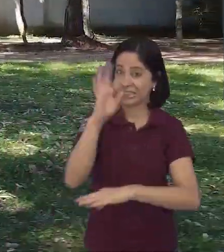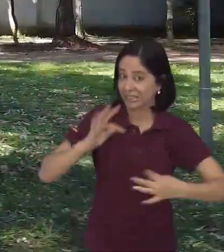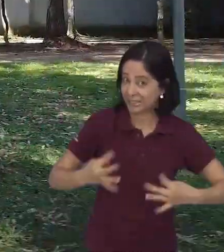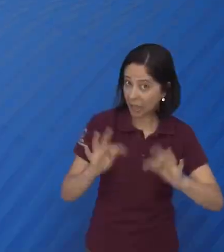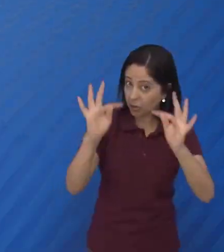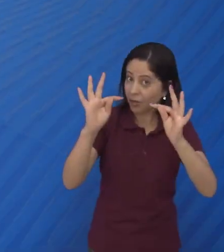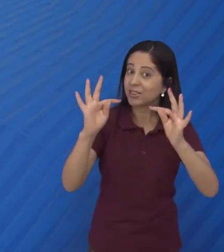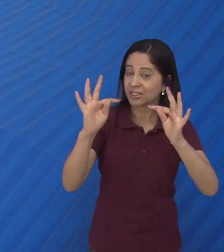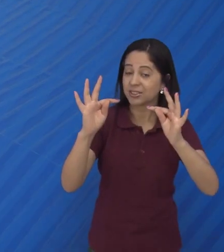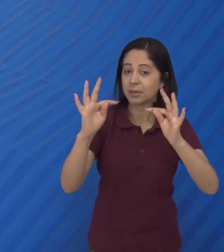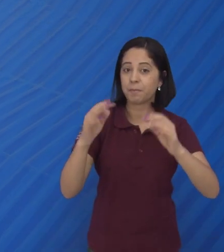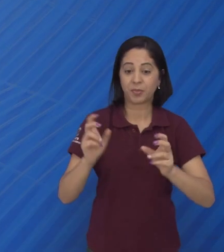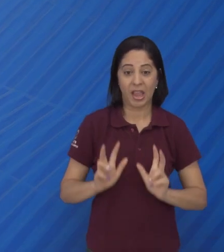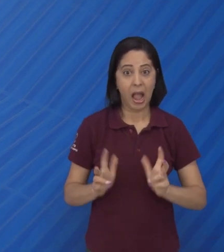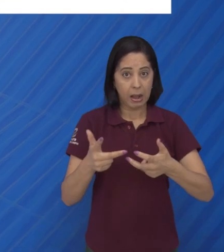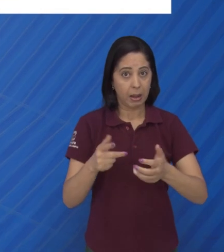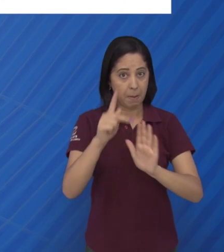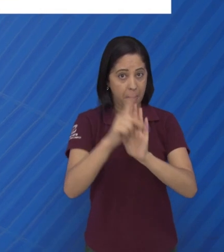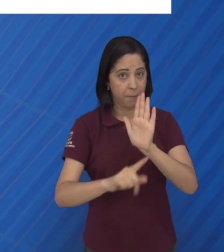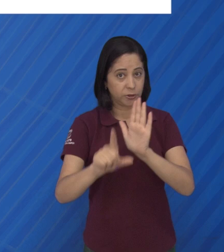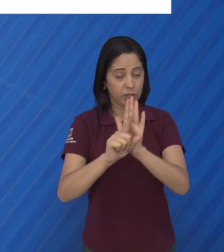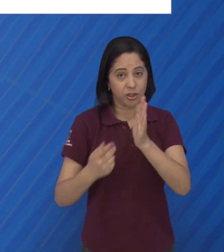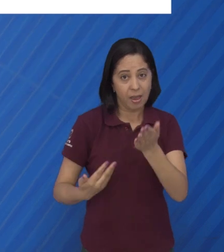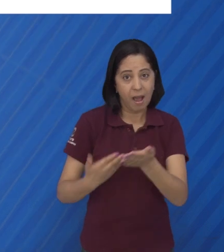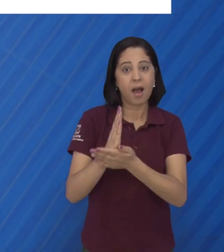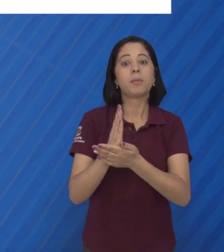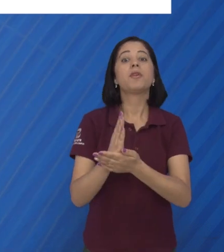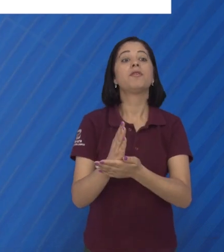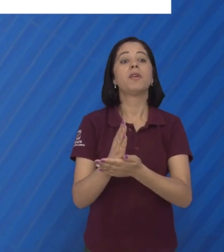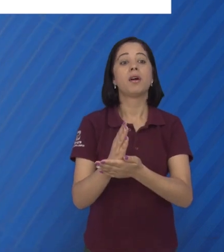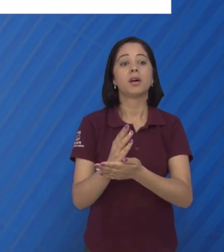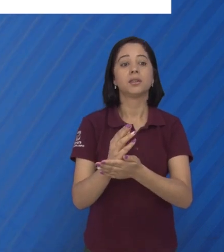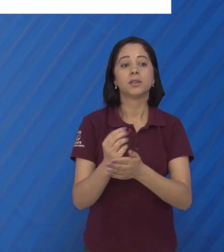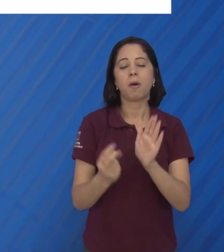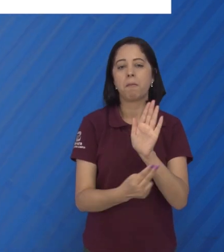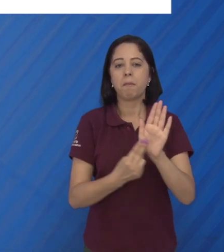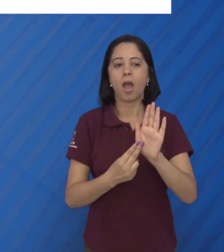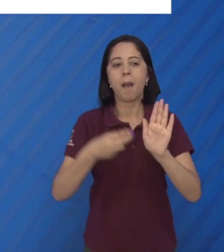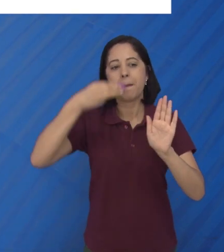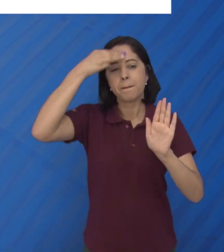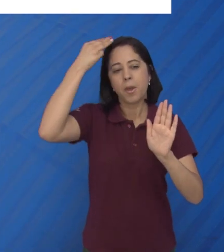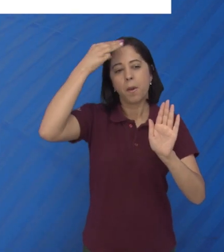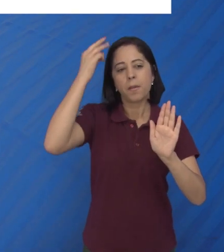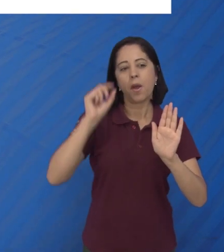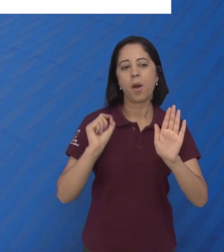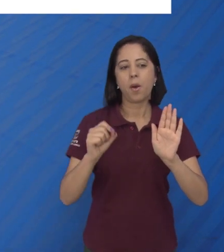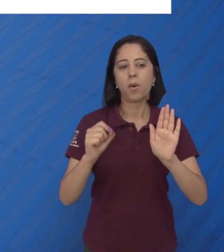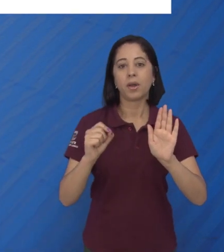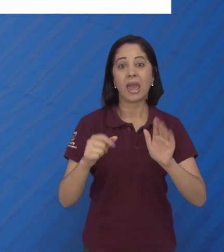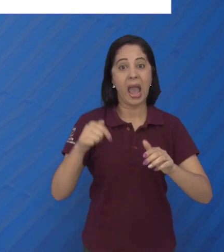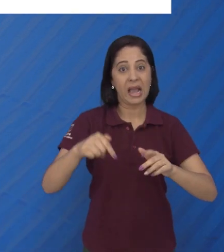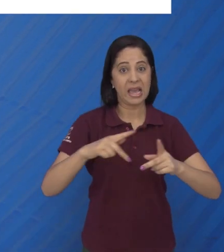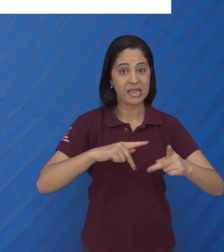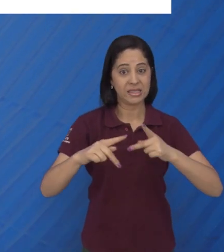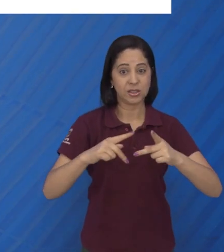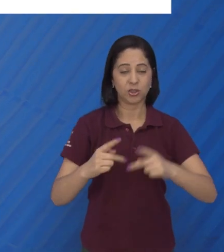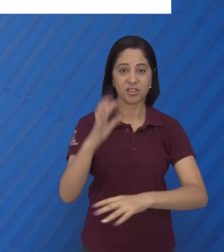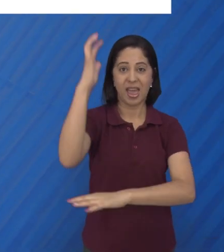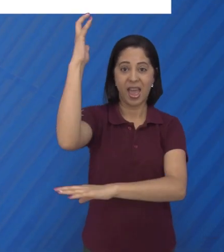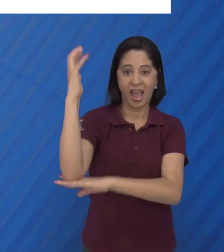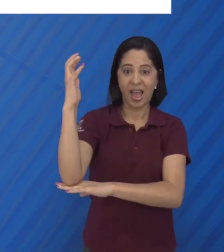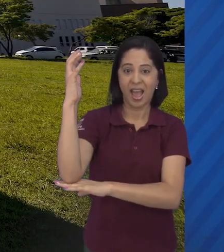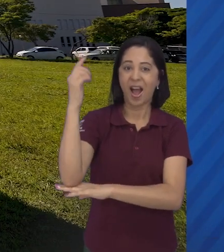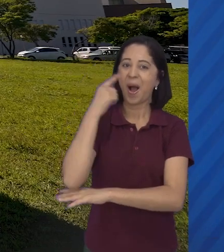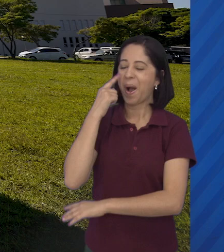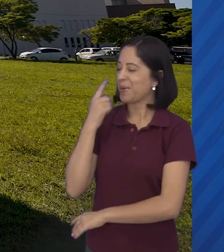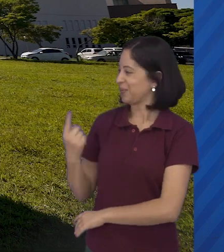tecnologia. A Câmara Municipal aprovou um projeto de lei do vereador Milton Vieira para instalar na cidade as árvores